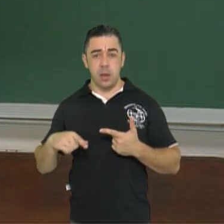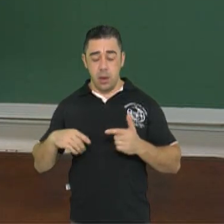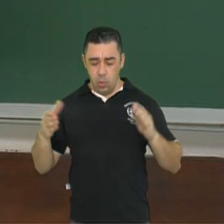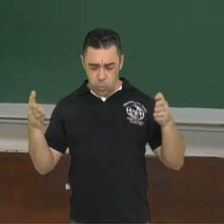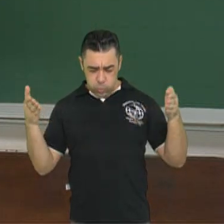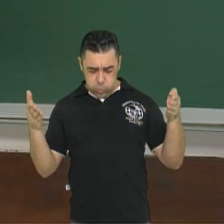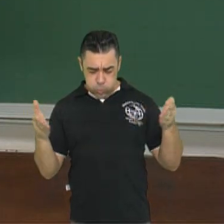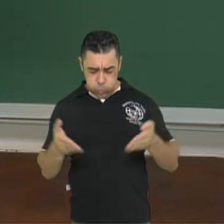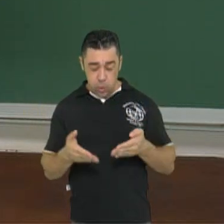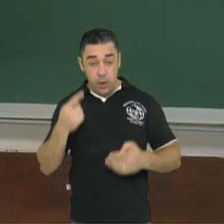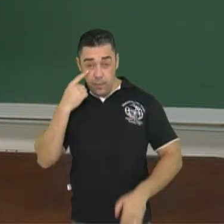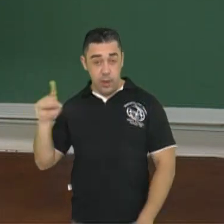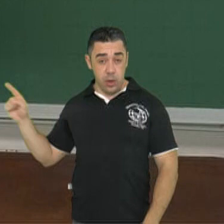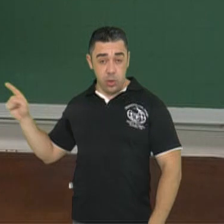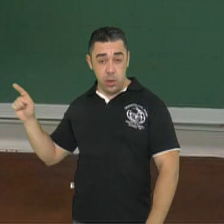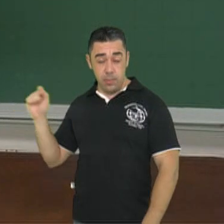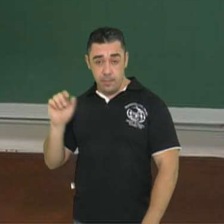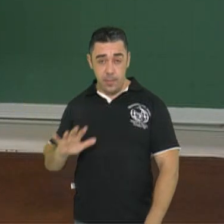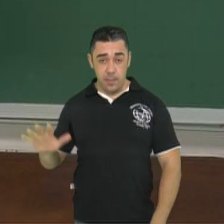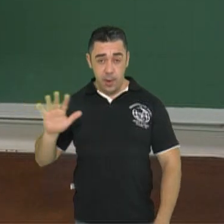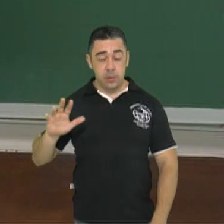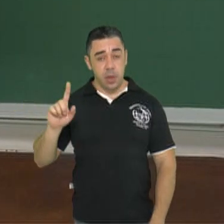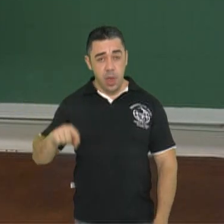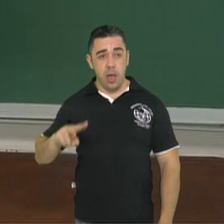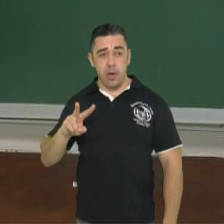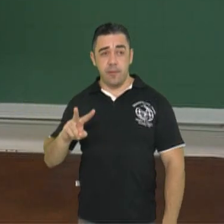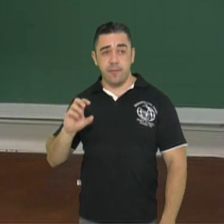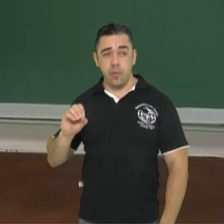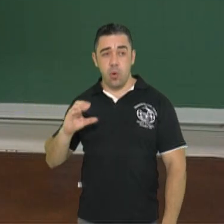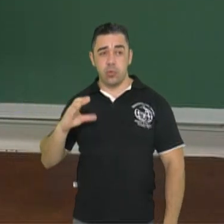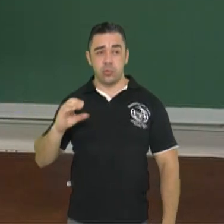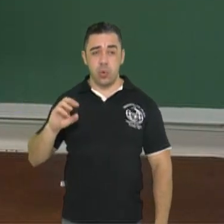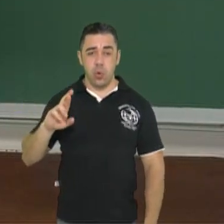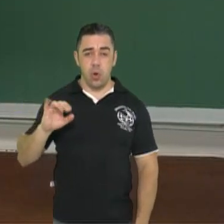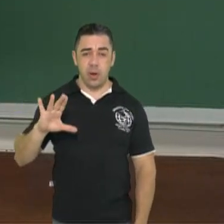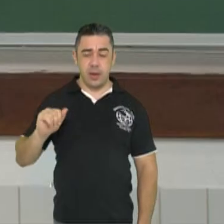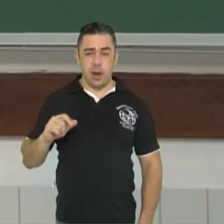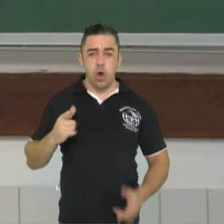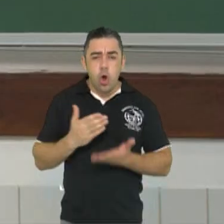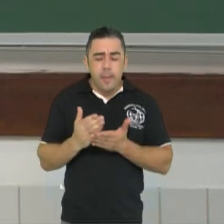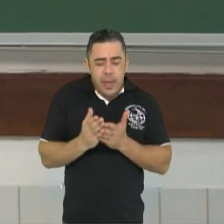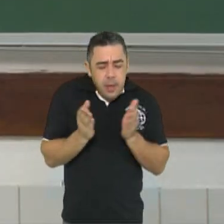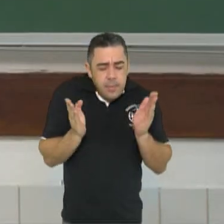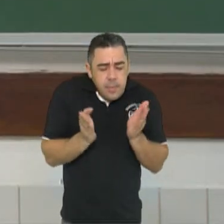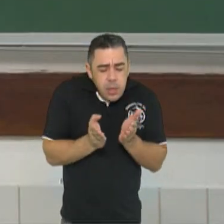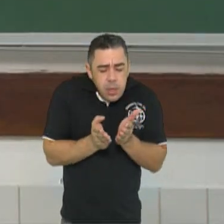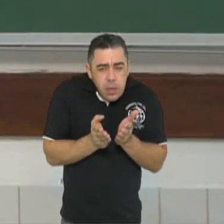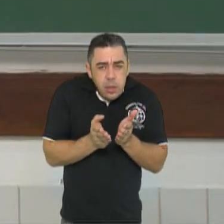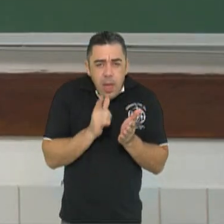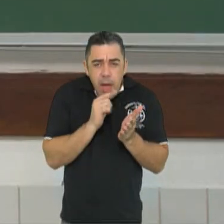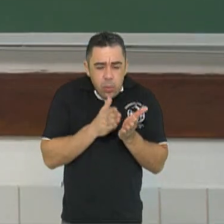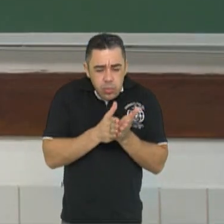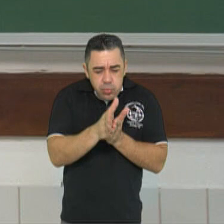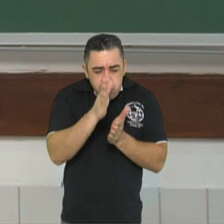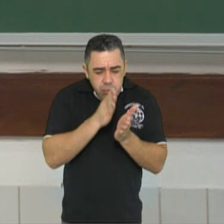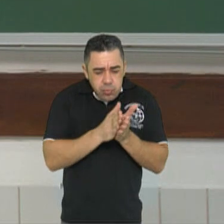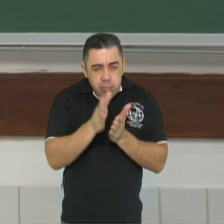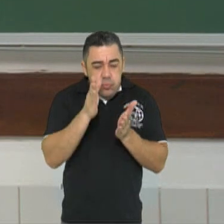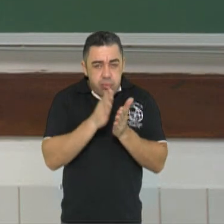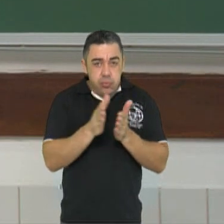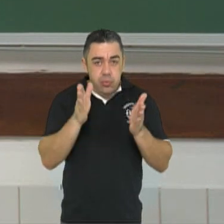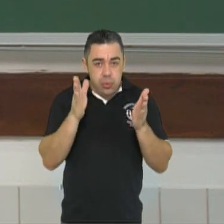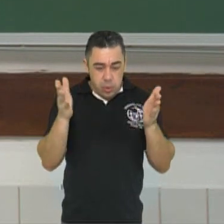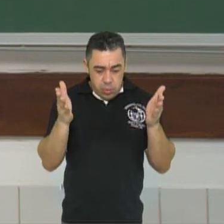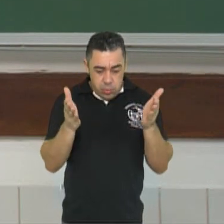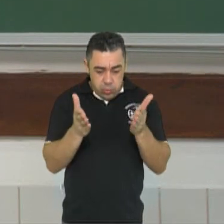ou fendas, como a gente está vendo aqui, ó. Isso aqui já é uma vossoroca. Então, começa ali com um sulco pequenininho, por onde a água vai passando, né? Tá levando